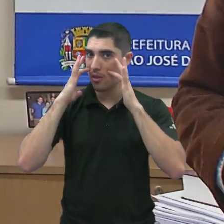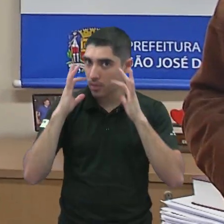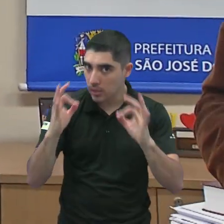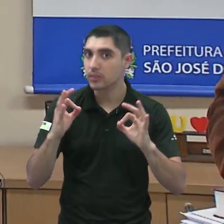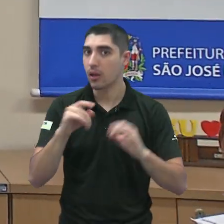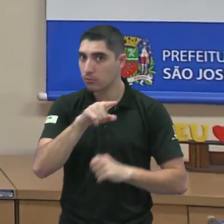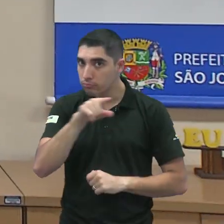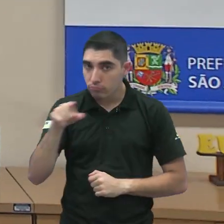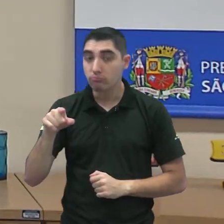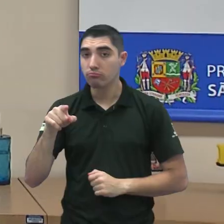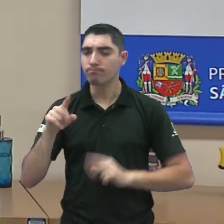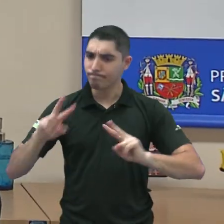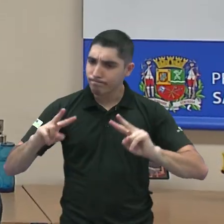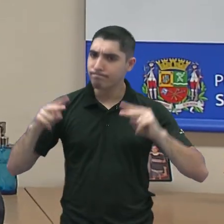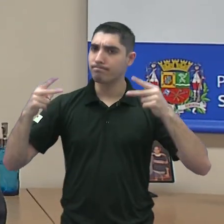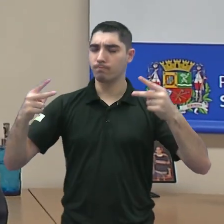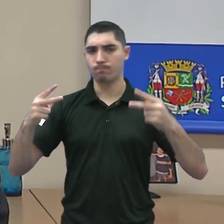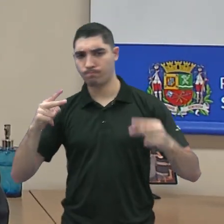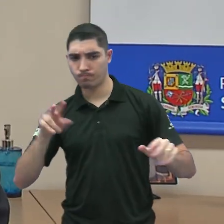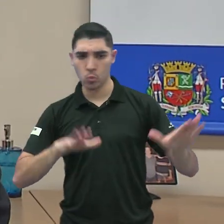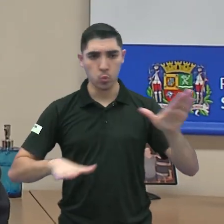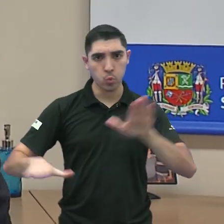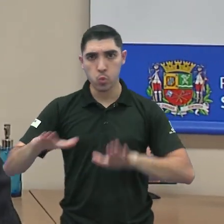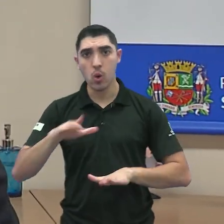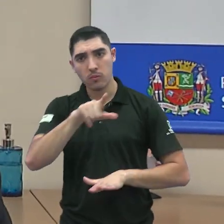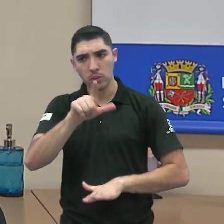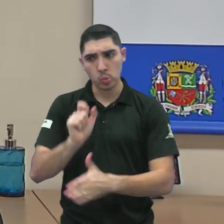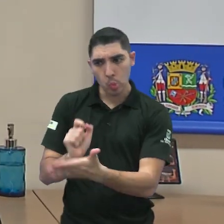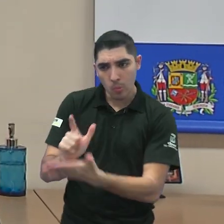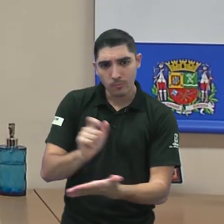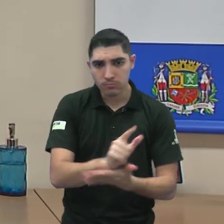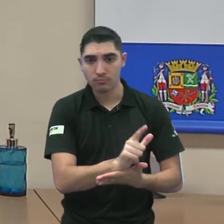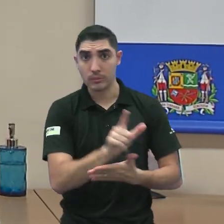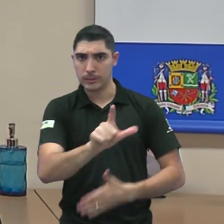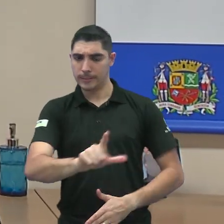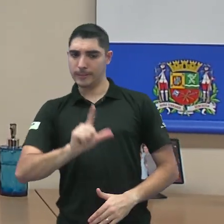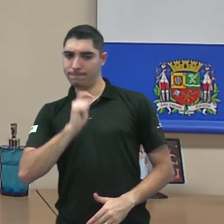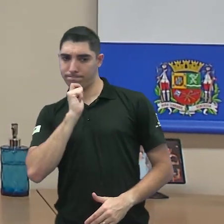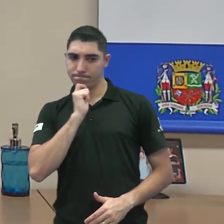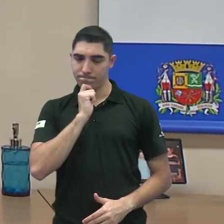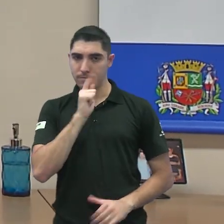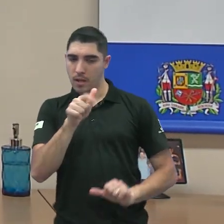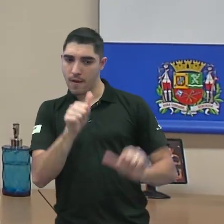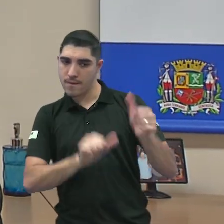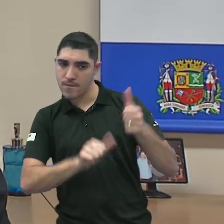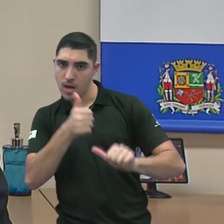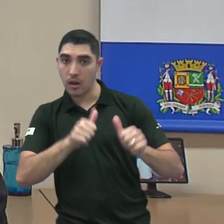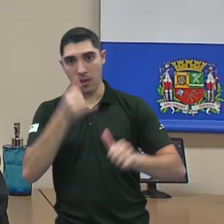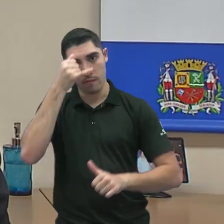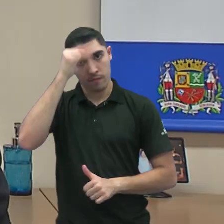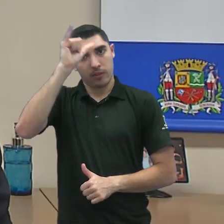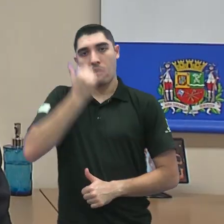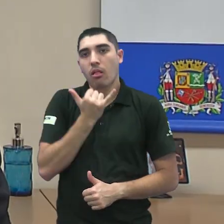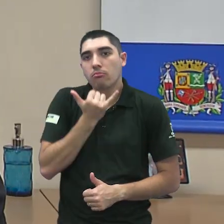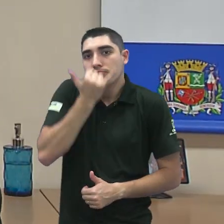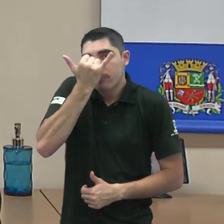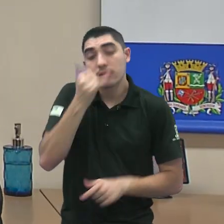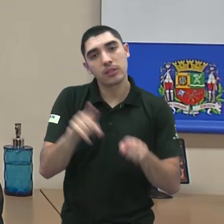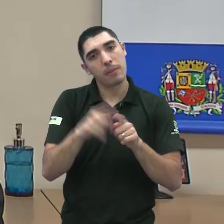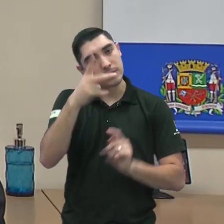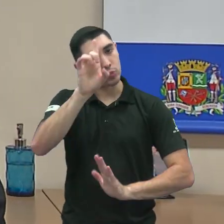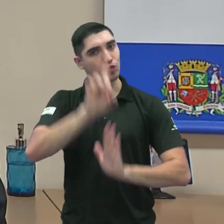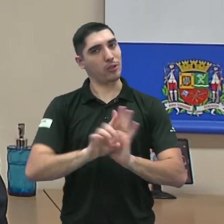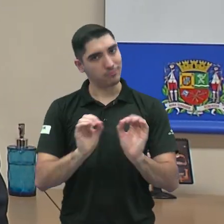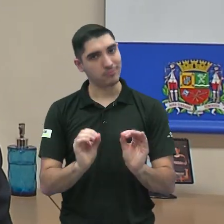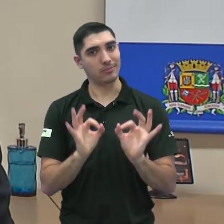atento nessas dicas e tentar fazer essas compras com mais cuidado para não cair em golpes e também ter os seus